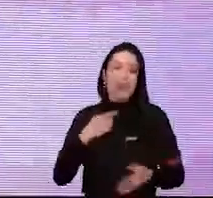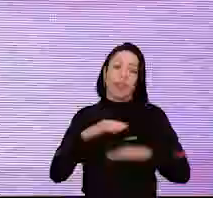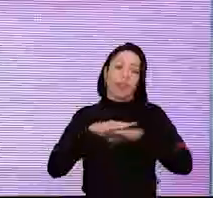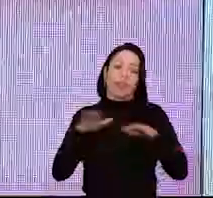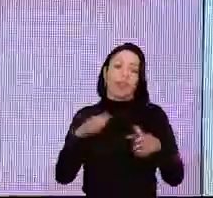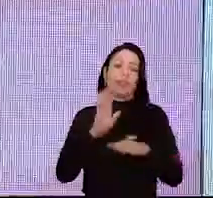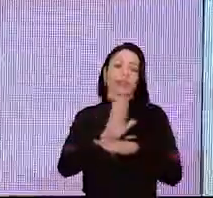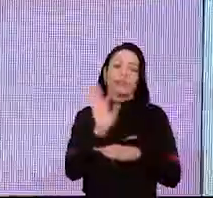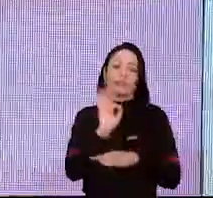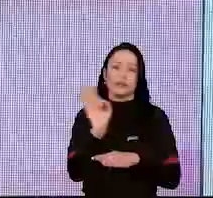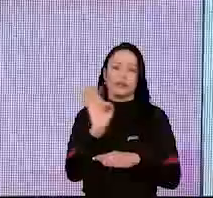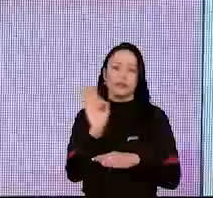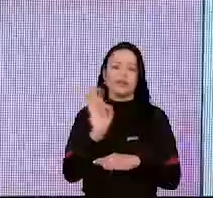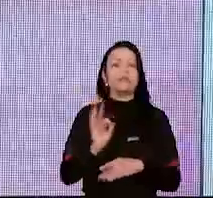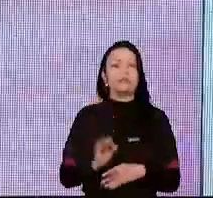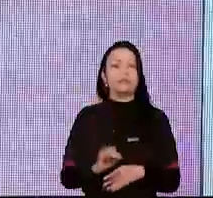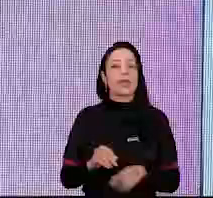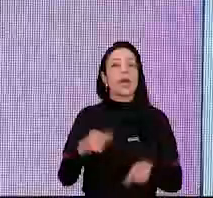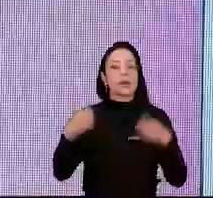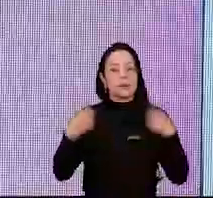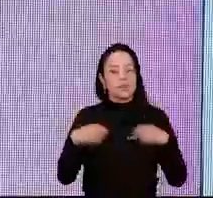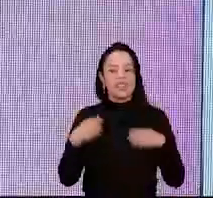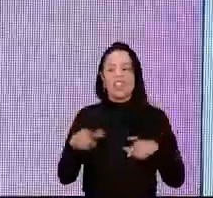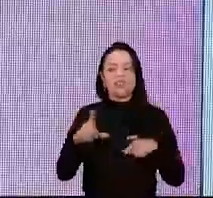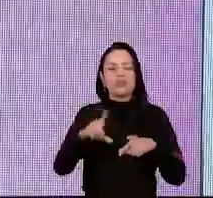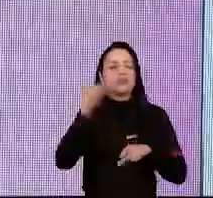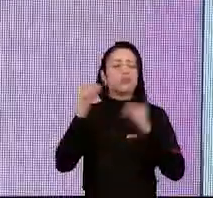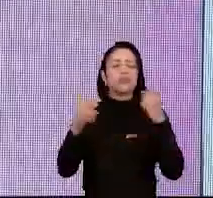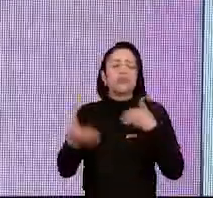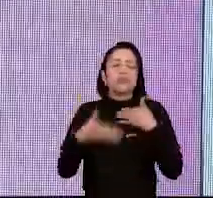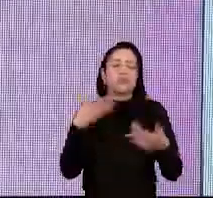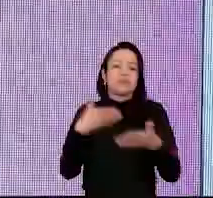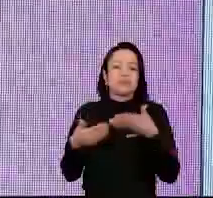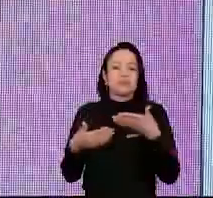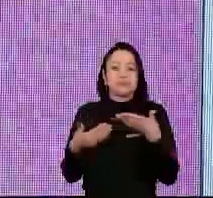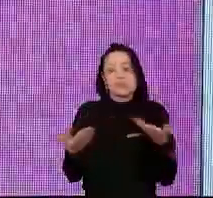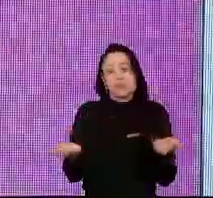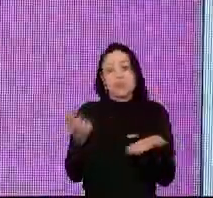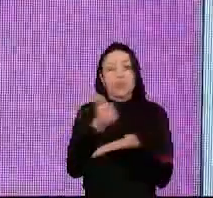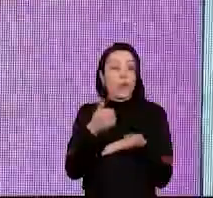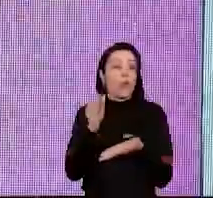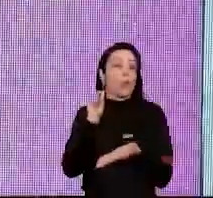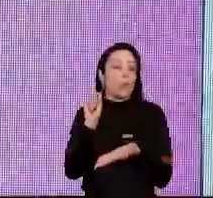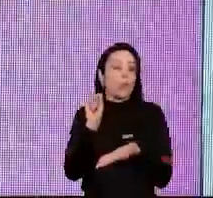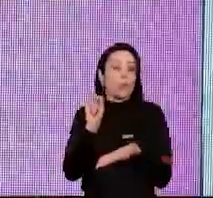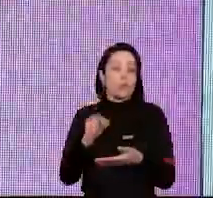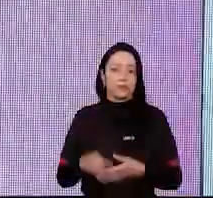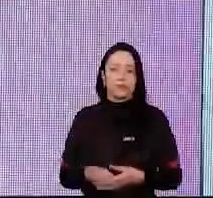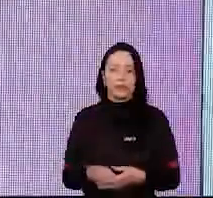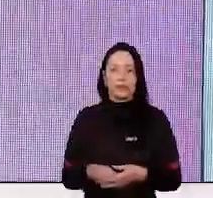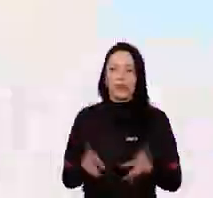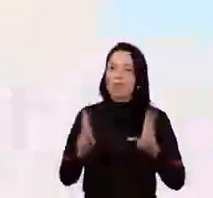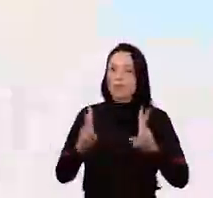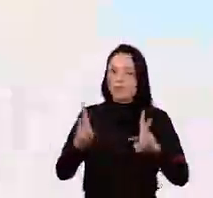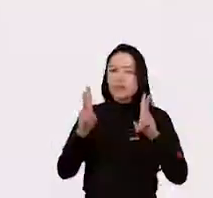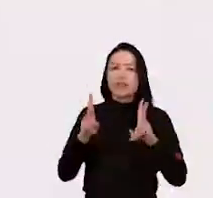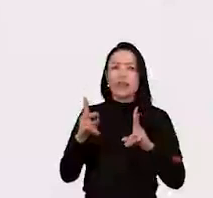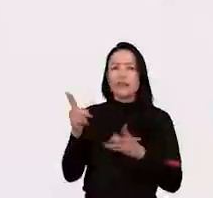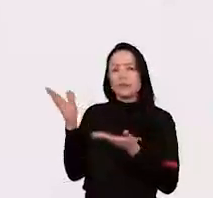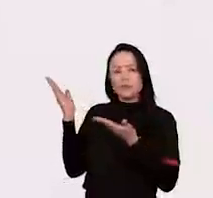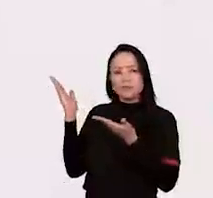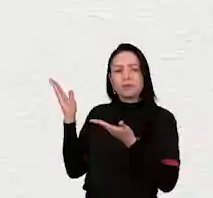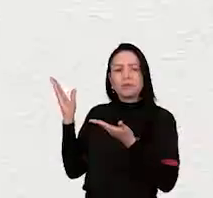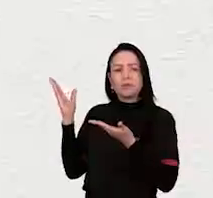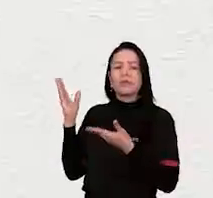você escolha a medicação corriqueira, baseado no que, no que a gente vai falar aí, sempre baseado na